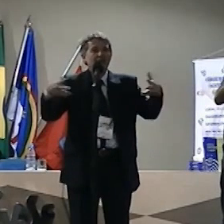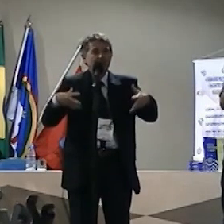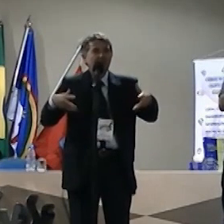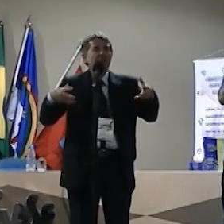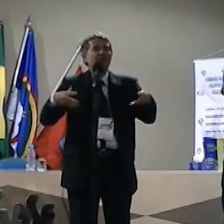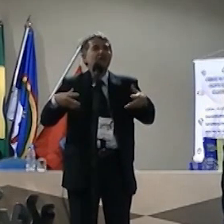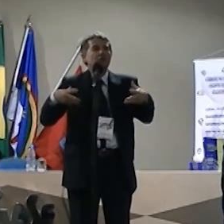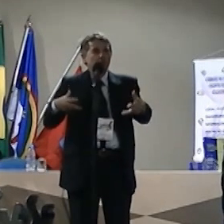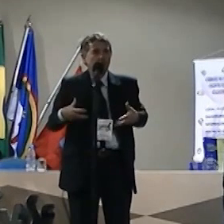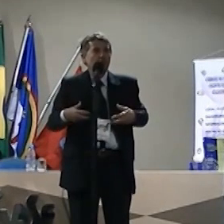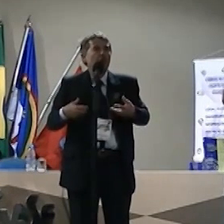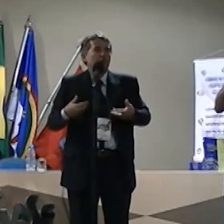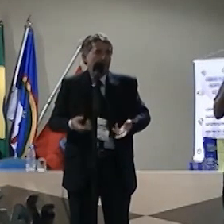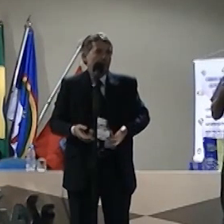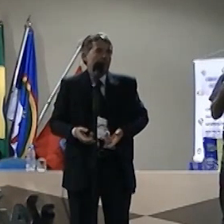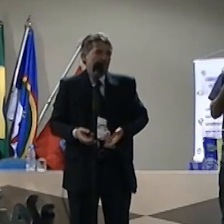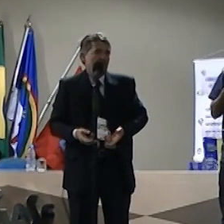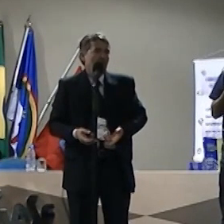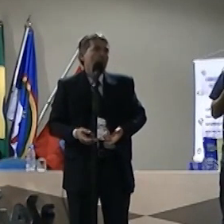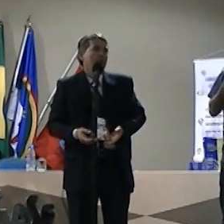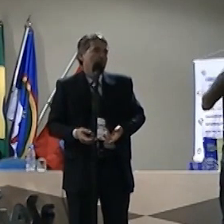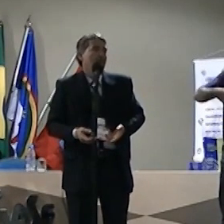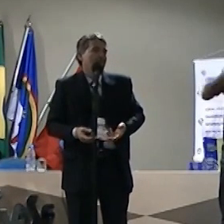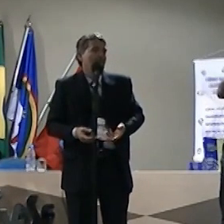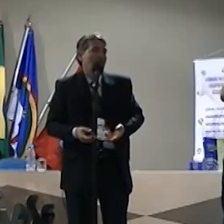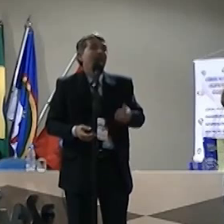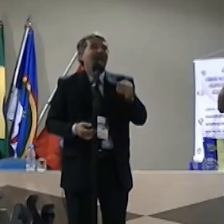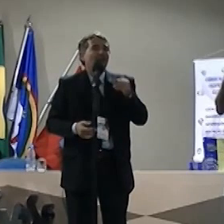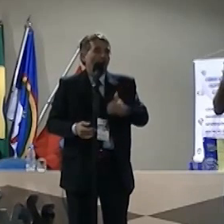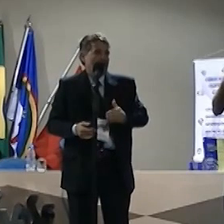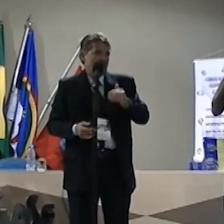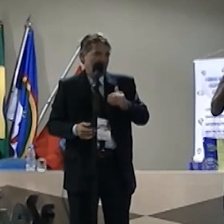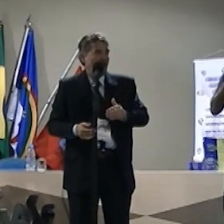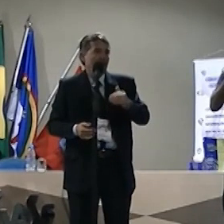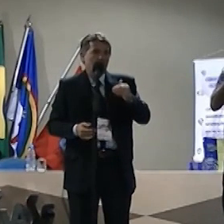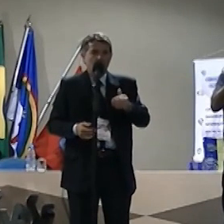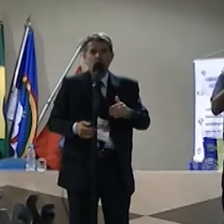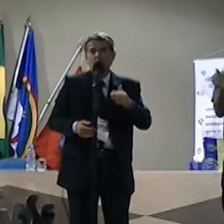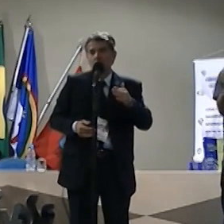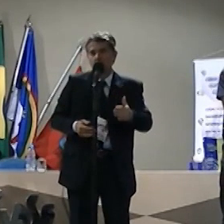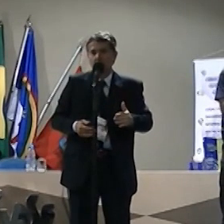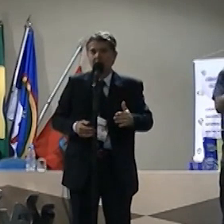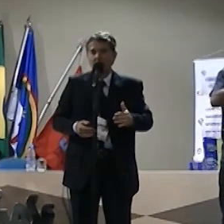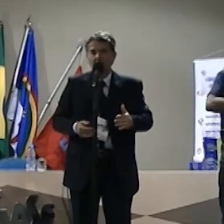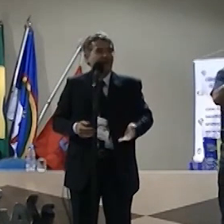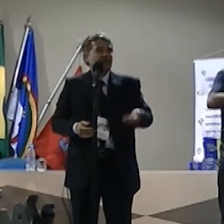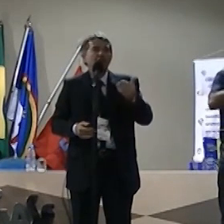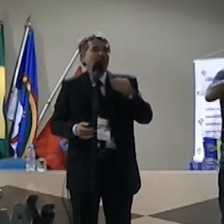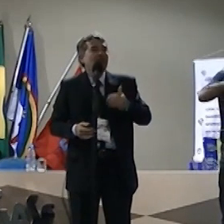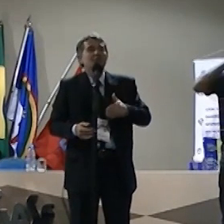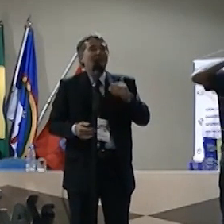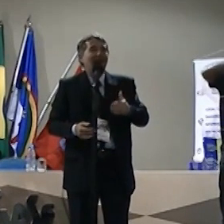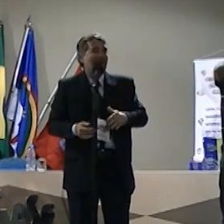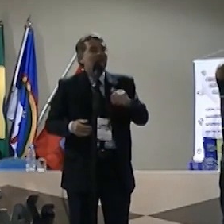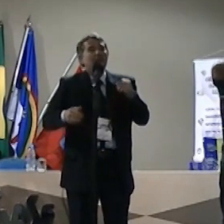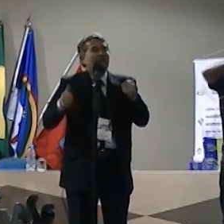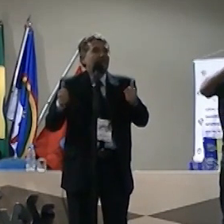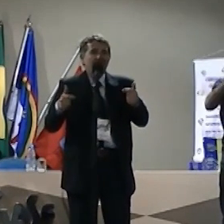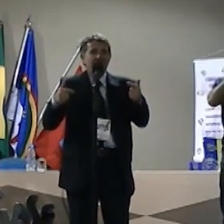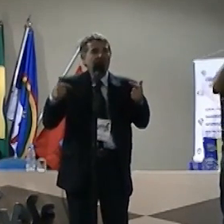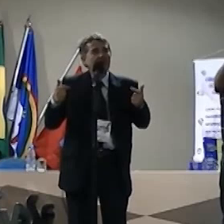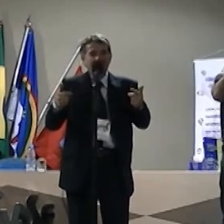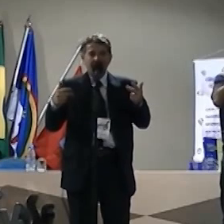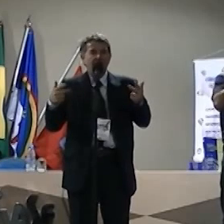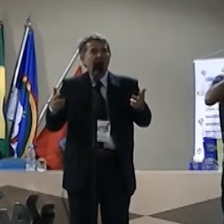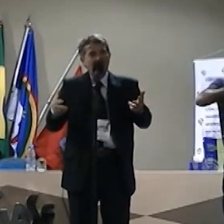vocês e podermos daí, juntos, construirmos um mundo melhor. Nós vamos construir um mundo melhor. A gente não tem que esperar que